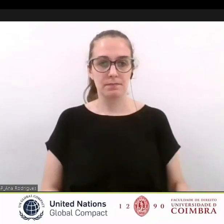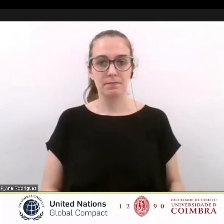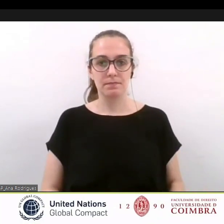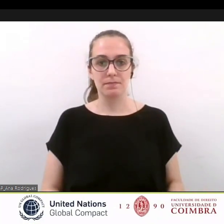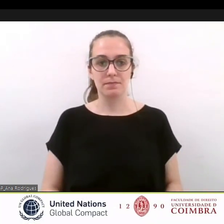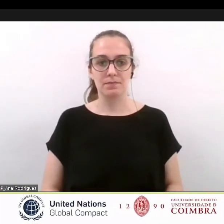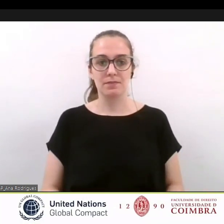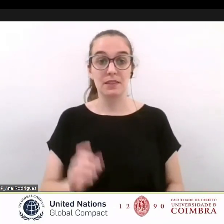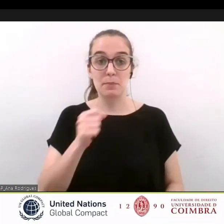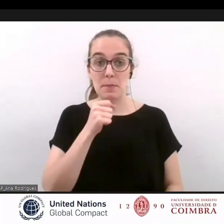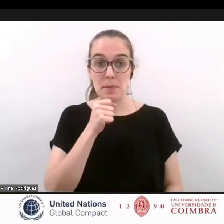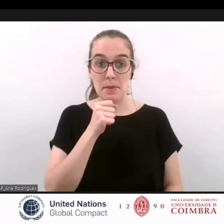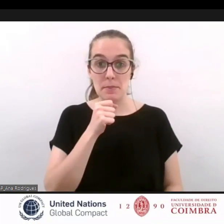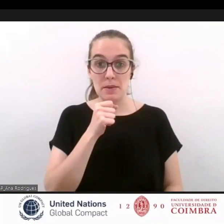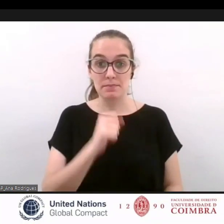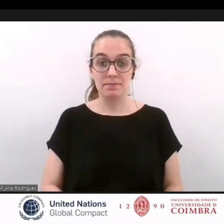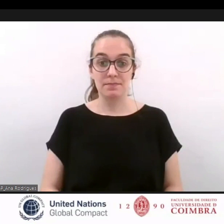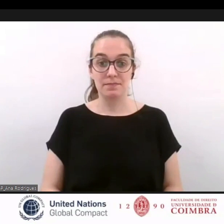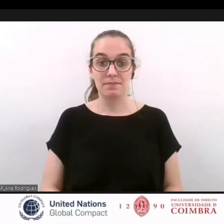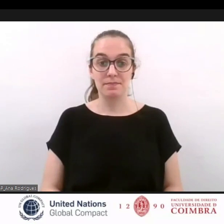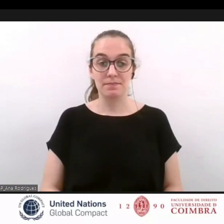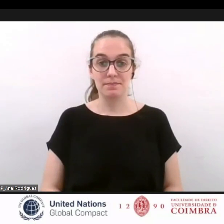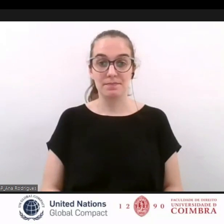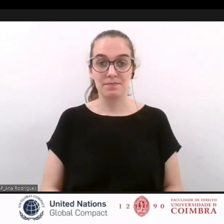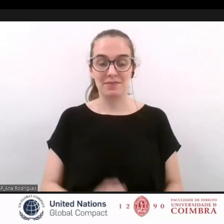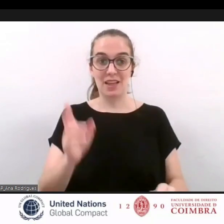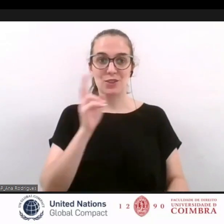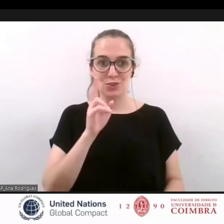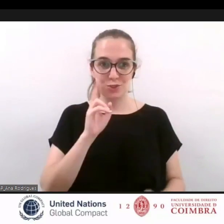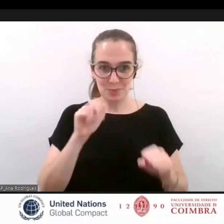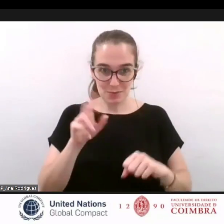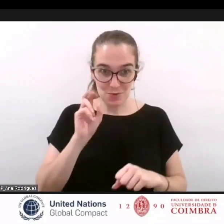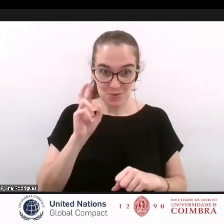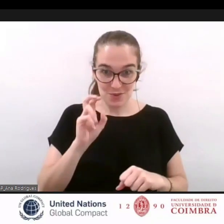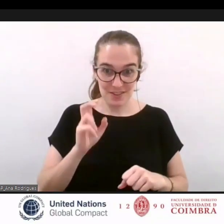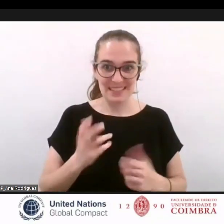O microfone ativado, por favor. Creio que está em... Peço desculpa, já me conseguem ouvir.